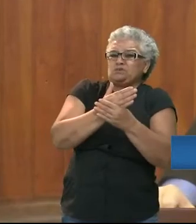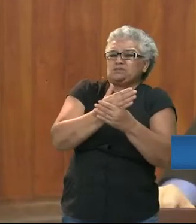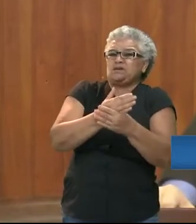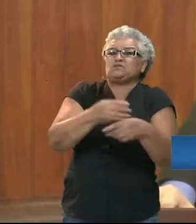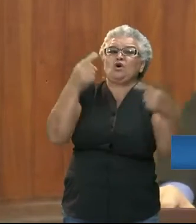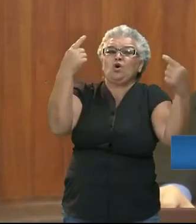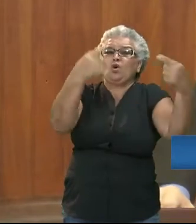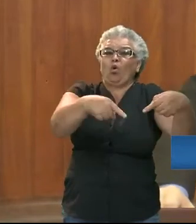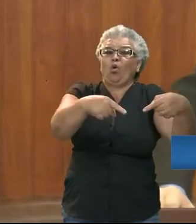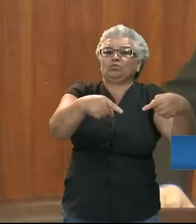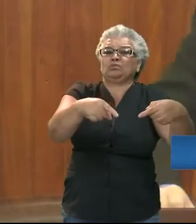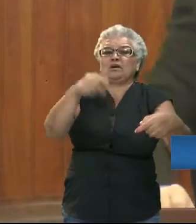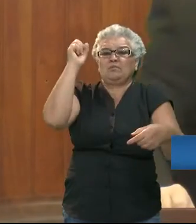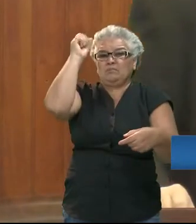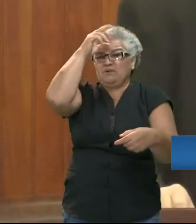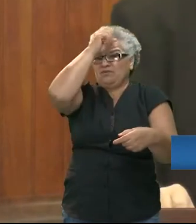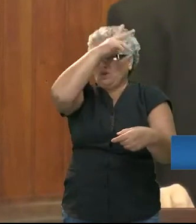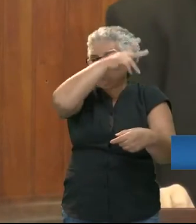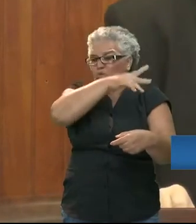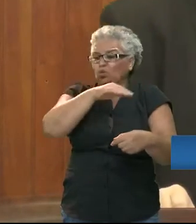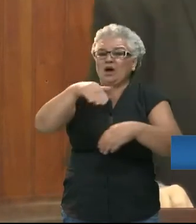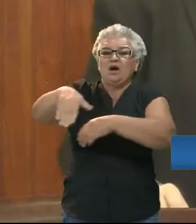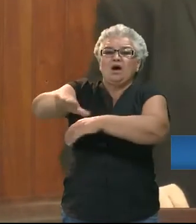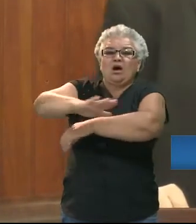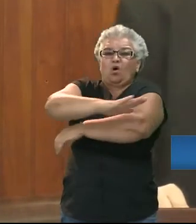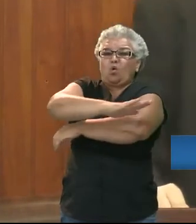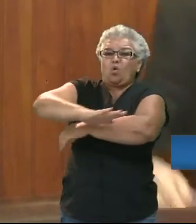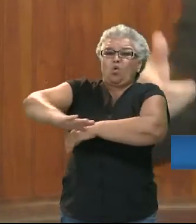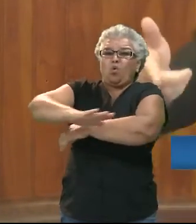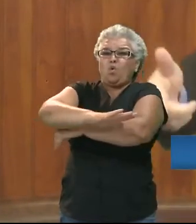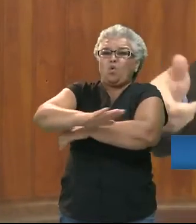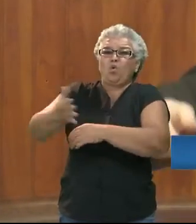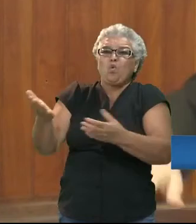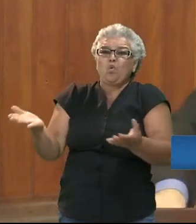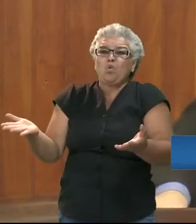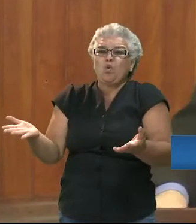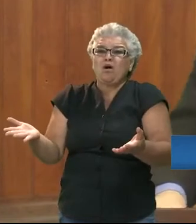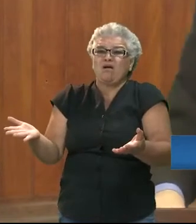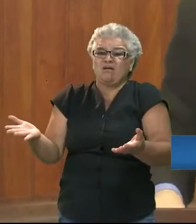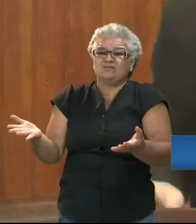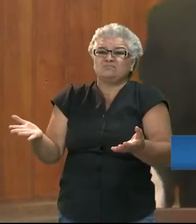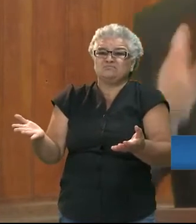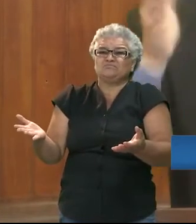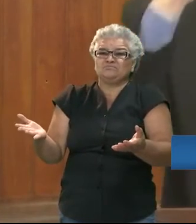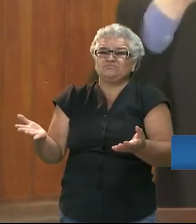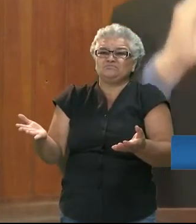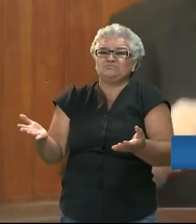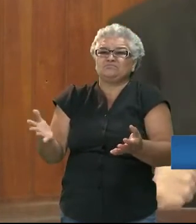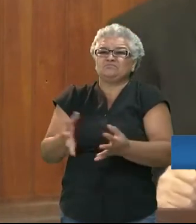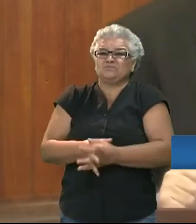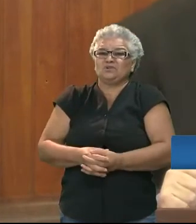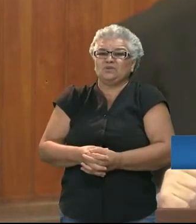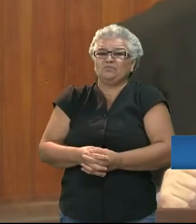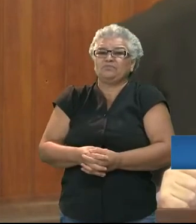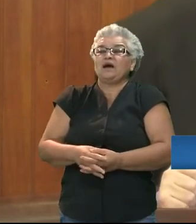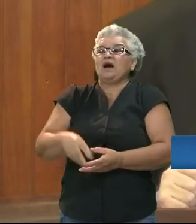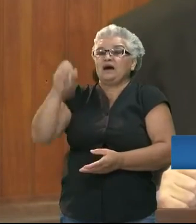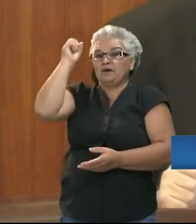preparou adequadamente a rua, ganho uma ação de dano material e de dano moral e às vezes até de lucro